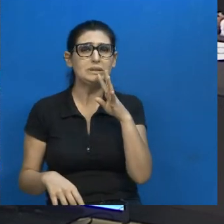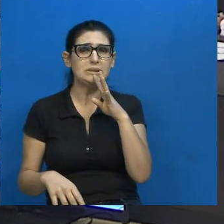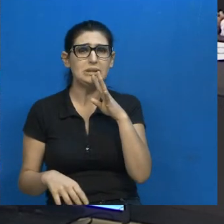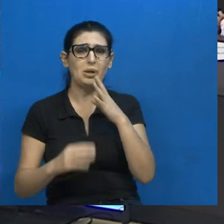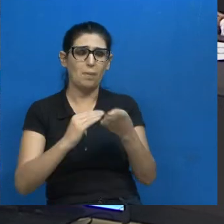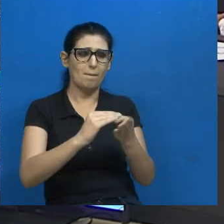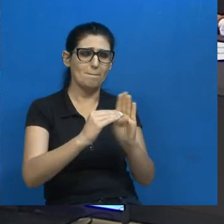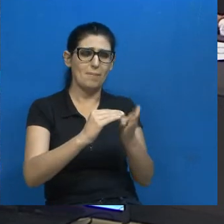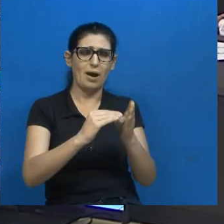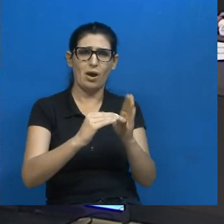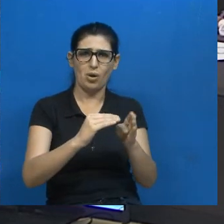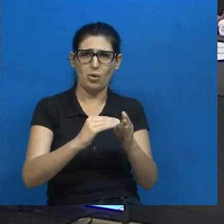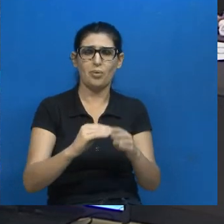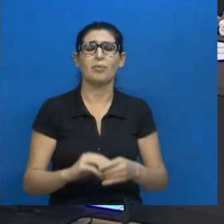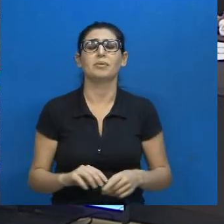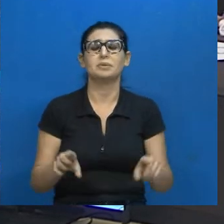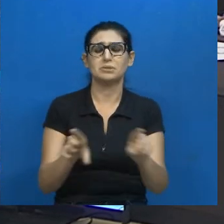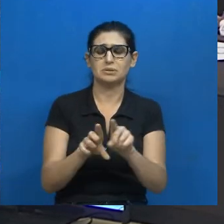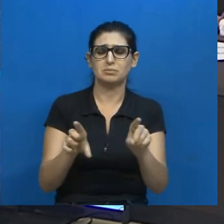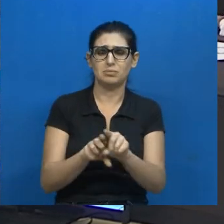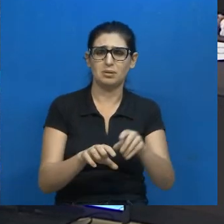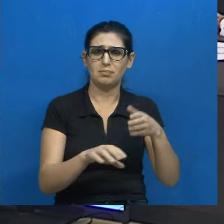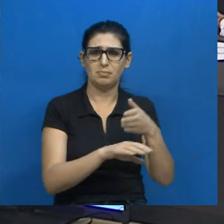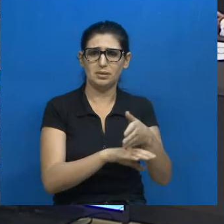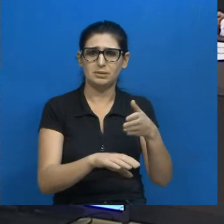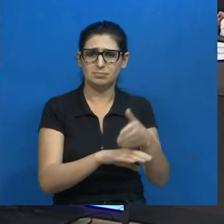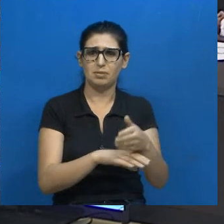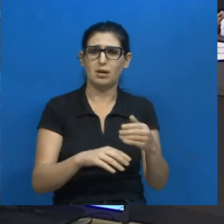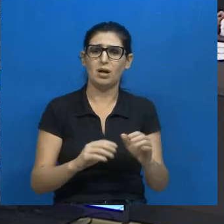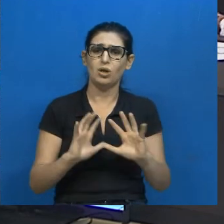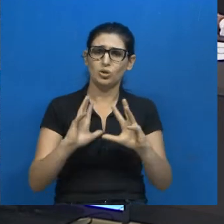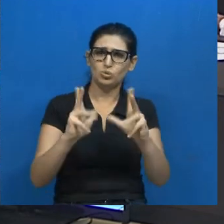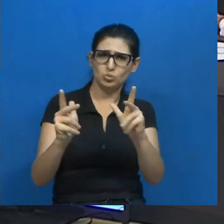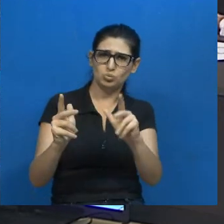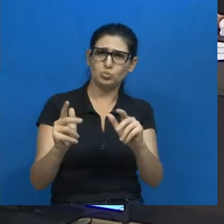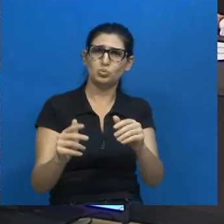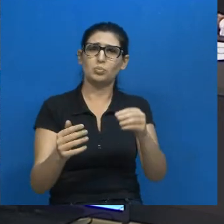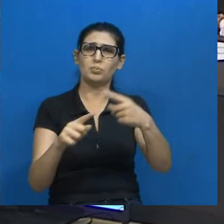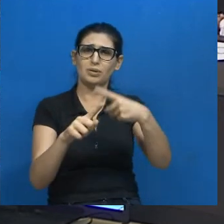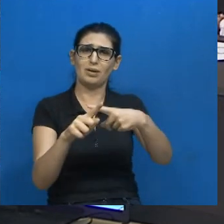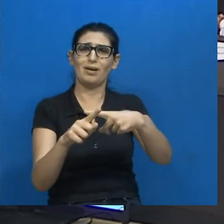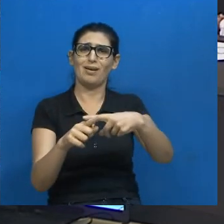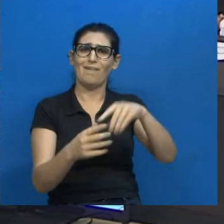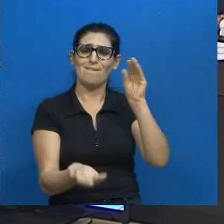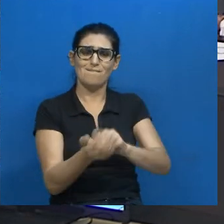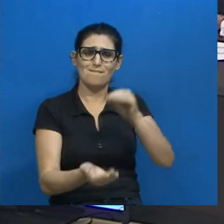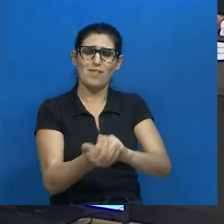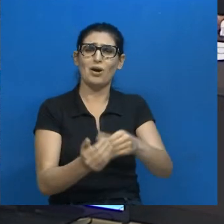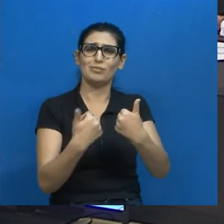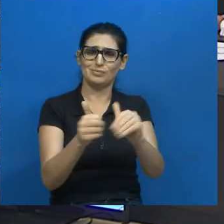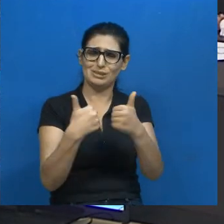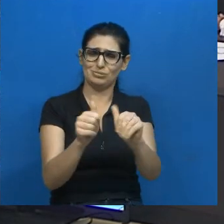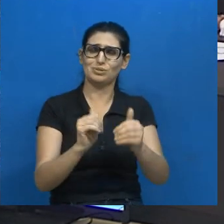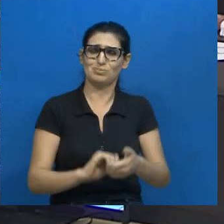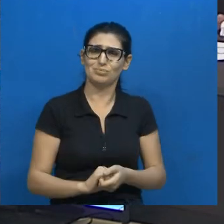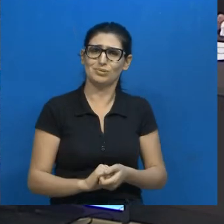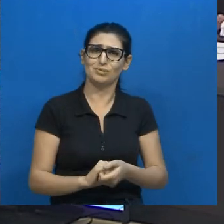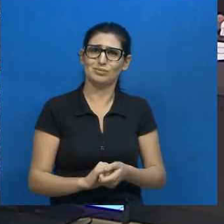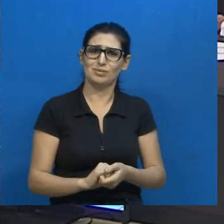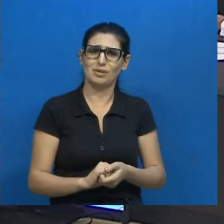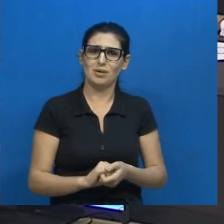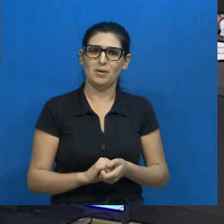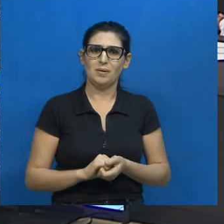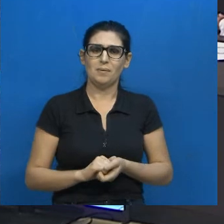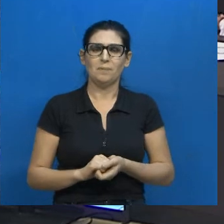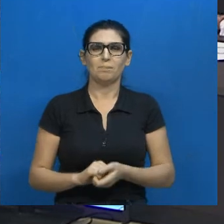lá, inclusive a participar dos problemas que a gente tem e dos ônibus que a gente não tem. Tá? A minha pergunta é para você, Rafael Júlio. Senhor. Há um